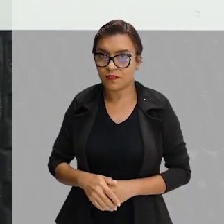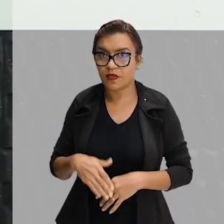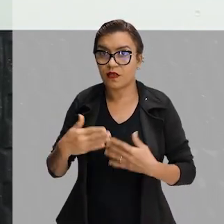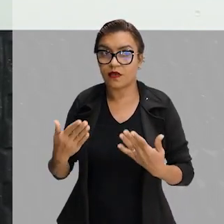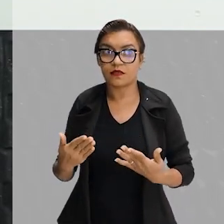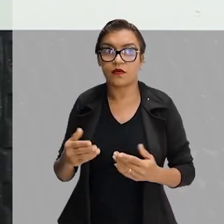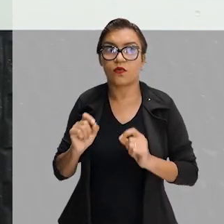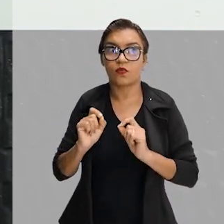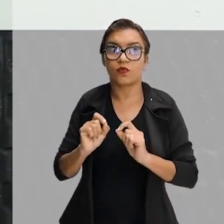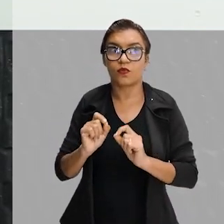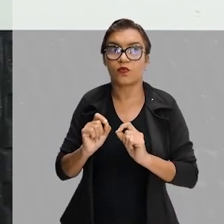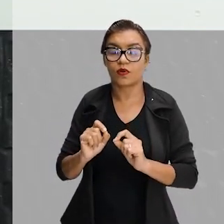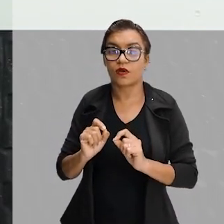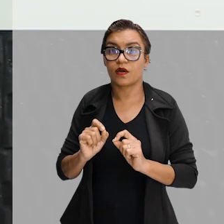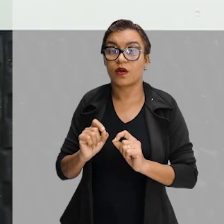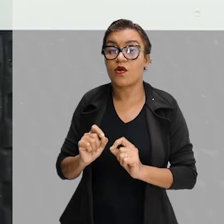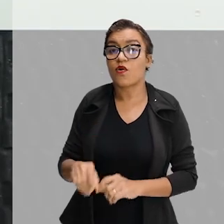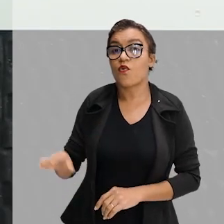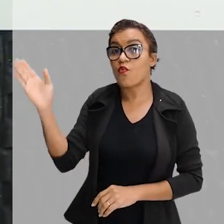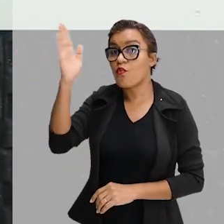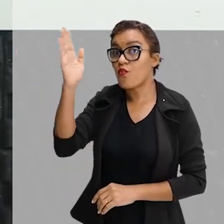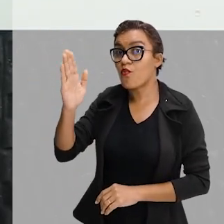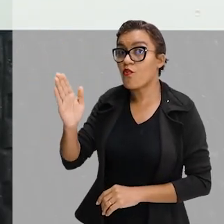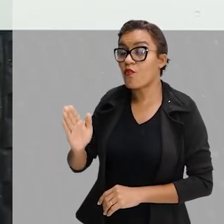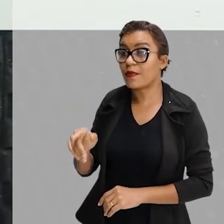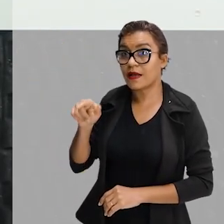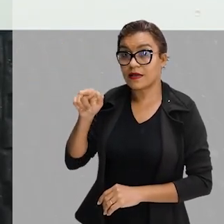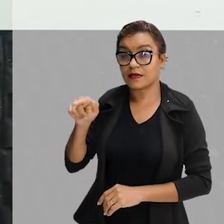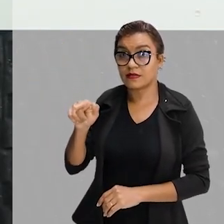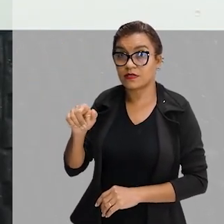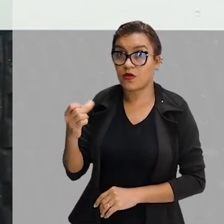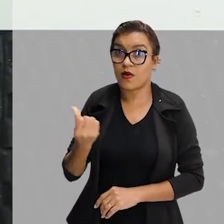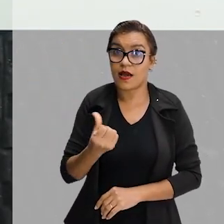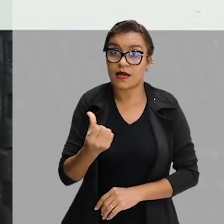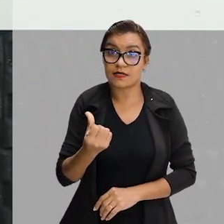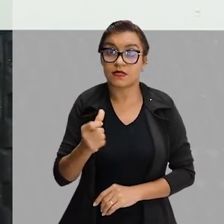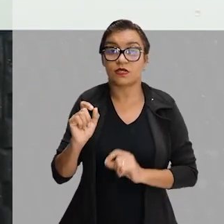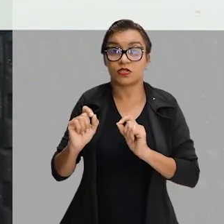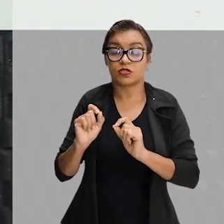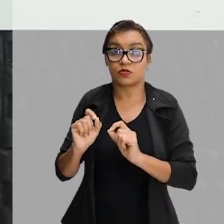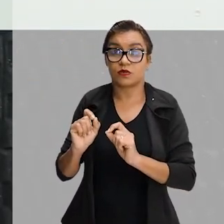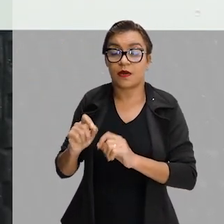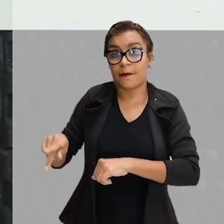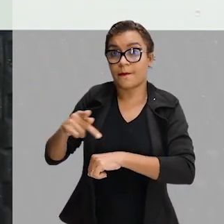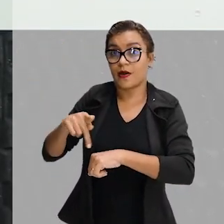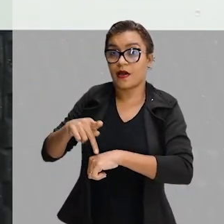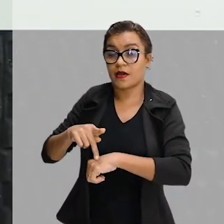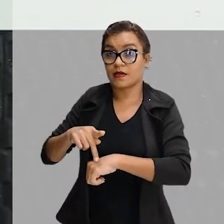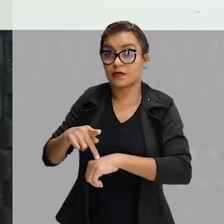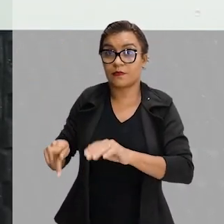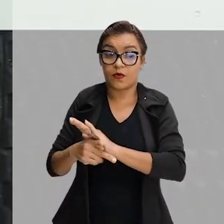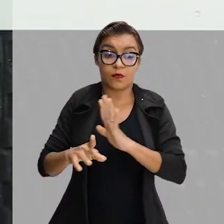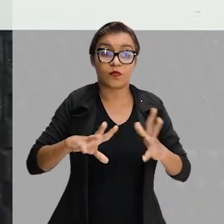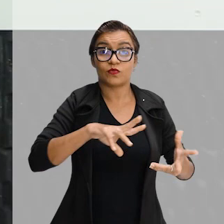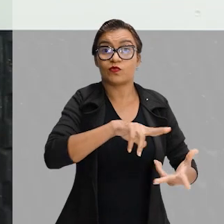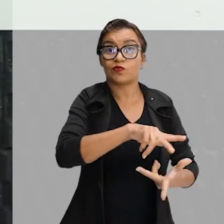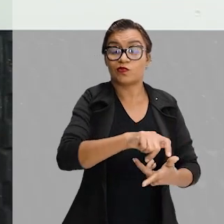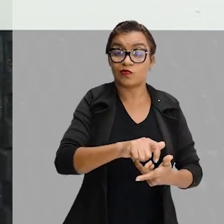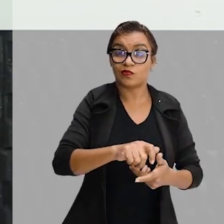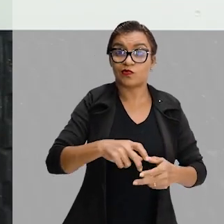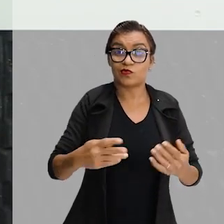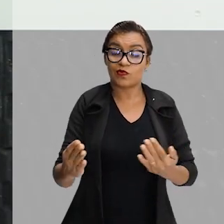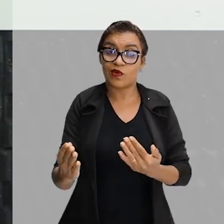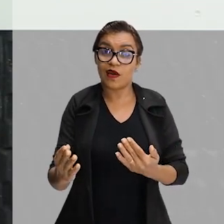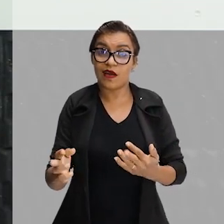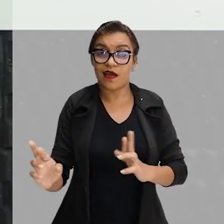maior economia do mundo. Na verdade, a gente ameaçou a França. A França era a 5ª colocada. E a gente chegou a ameaçar. E por